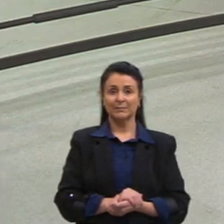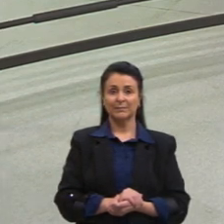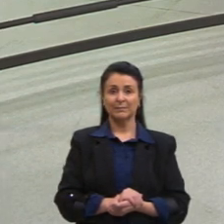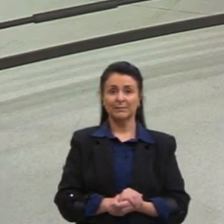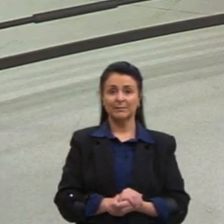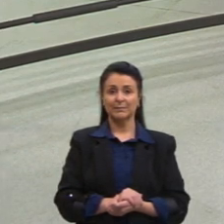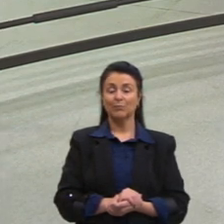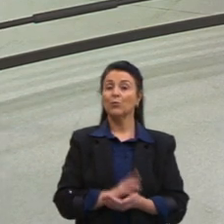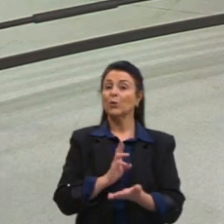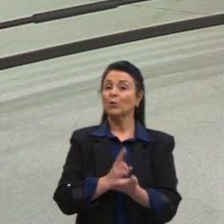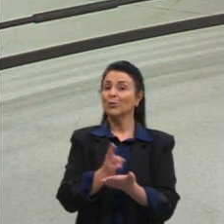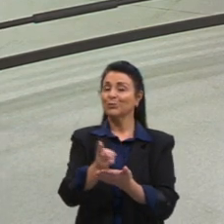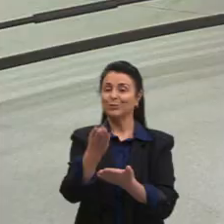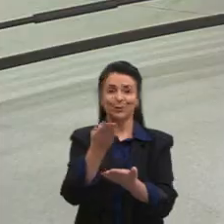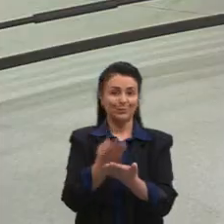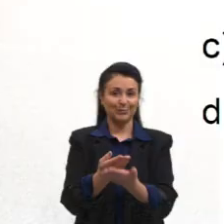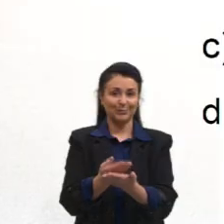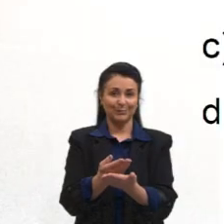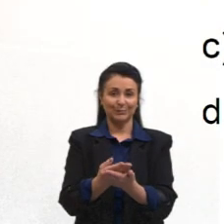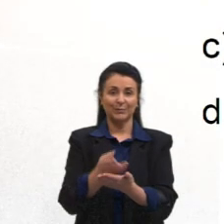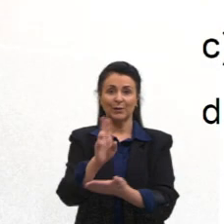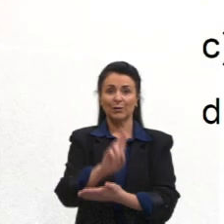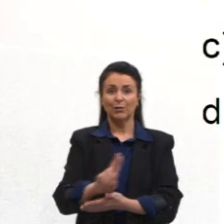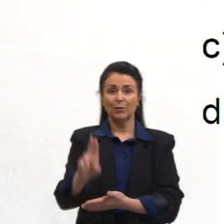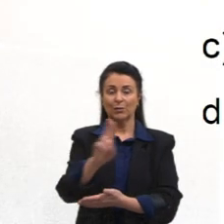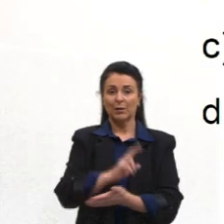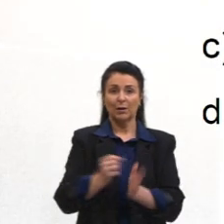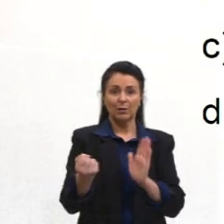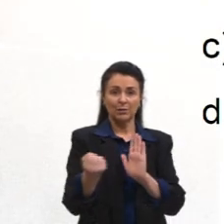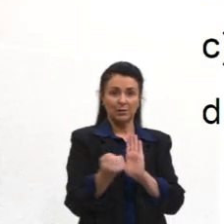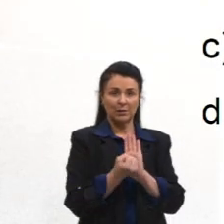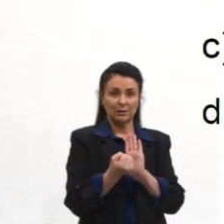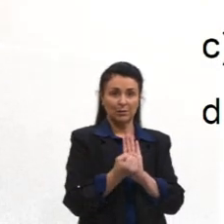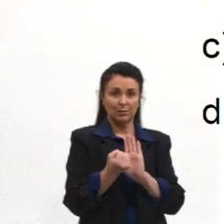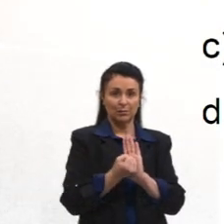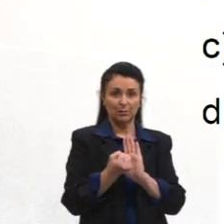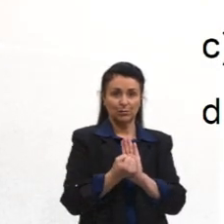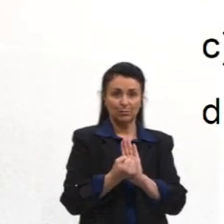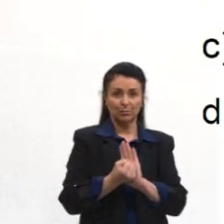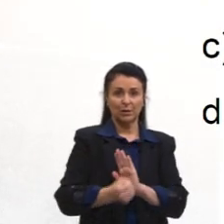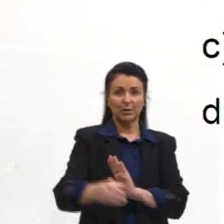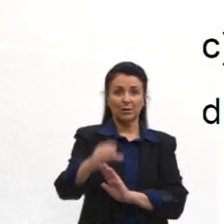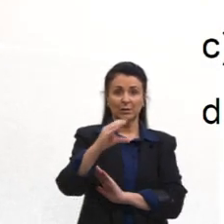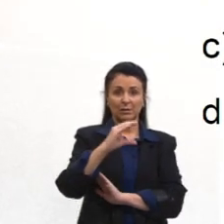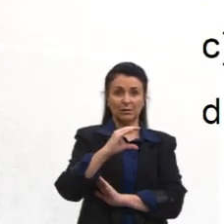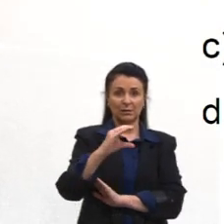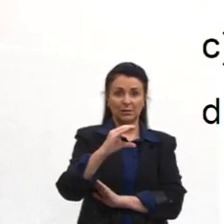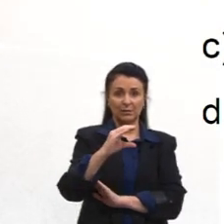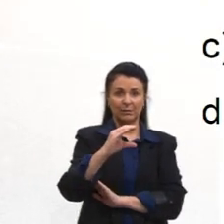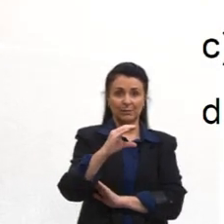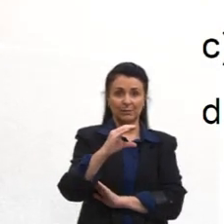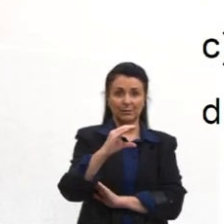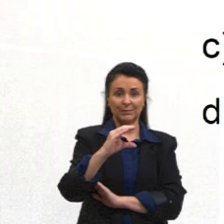então vamos lá nós vamos estar utilizando então o símbolo de estar contido